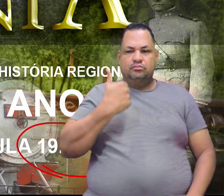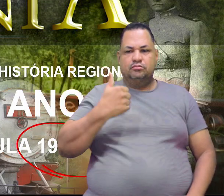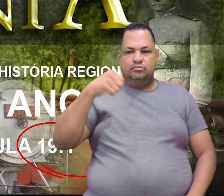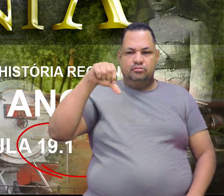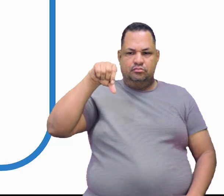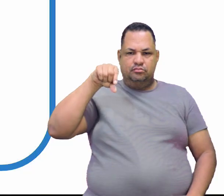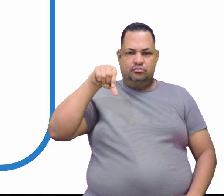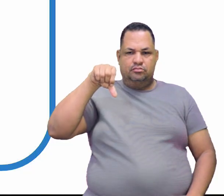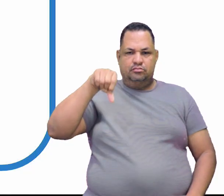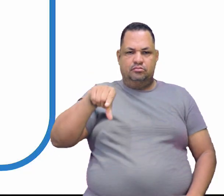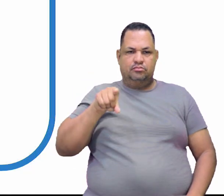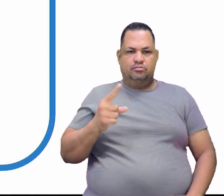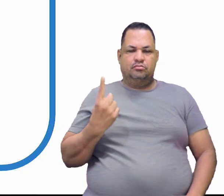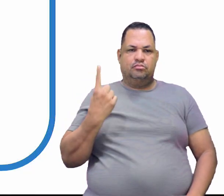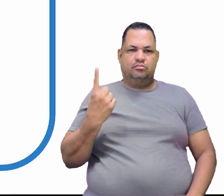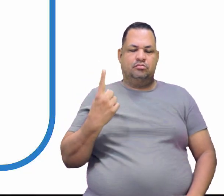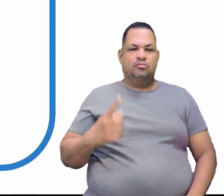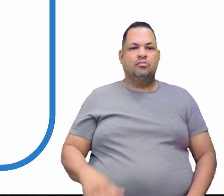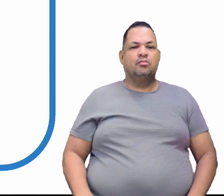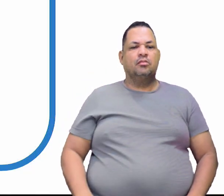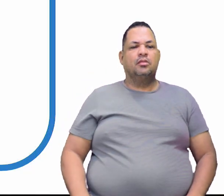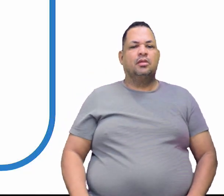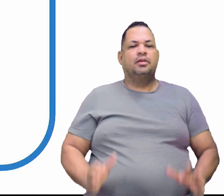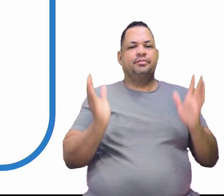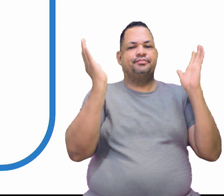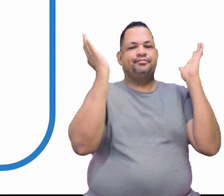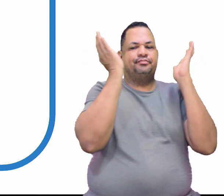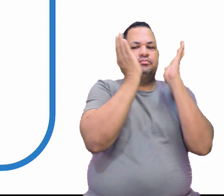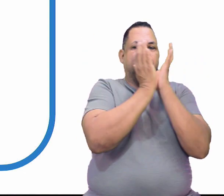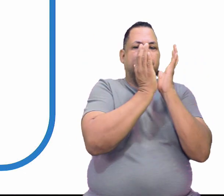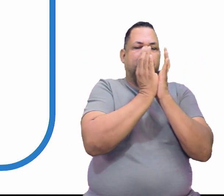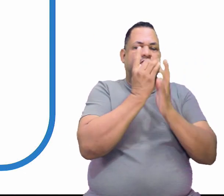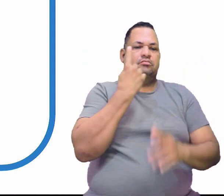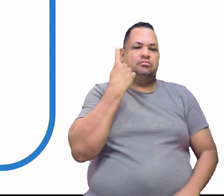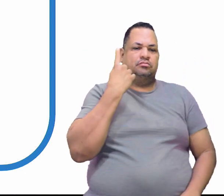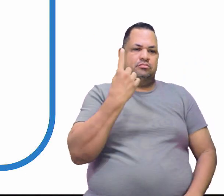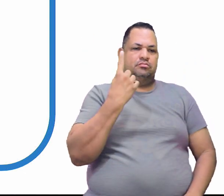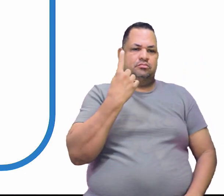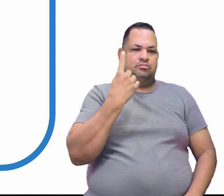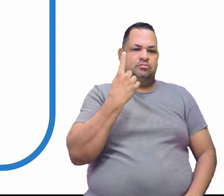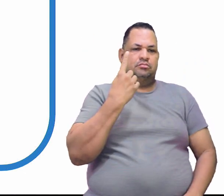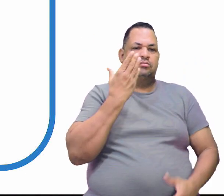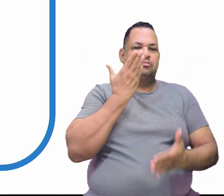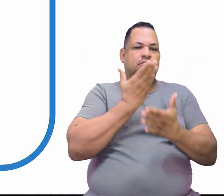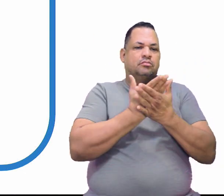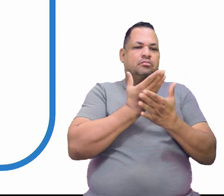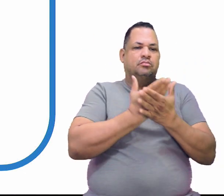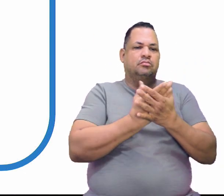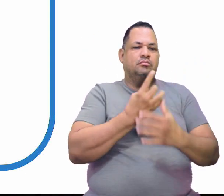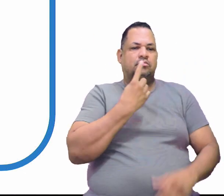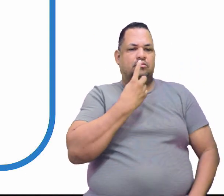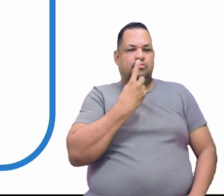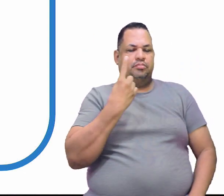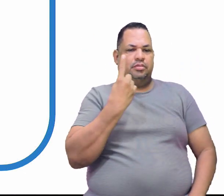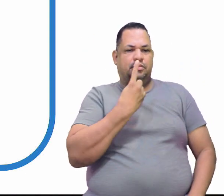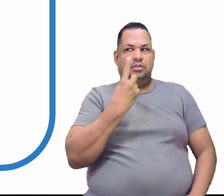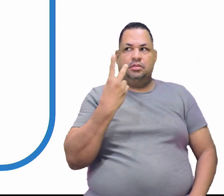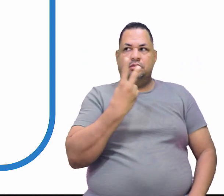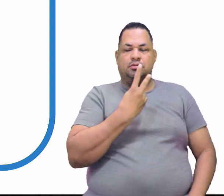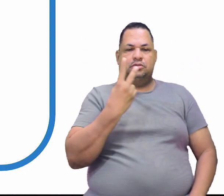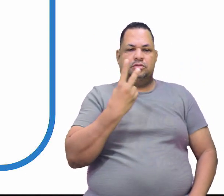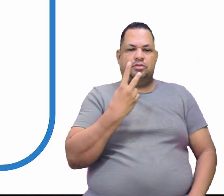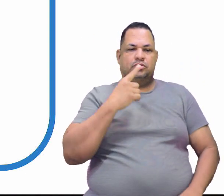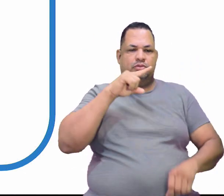19.1, tá certo? Ó, nessa unidade, nós vamos trabalhar aí o primeiro ciclo